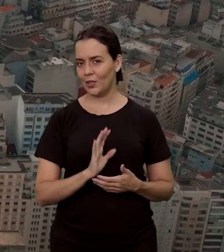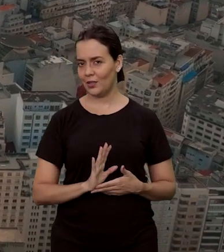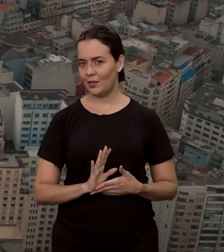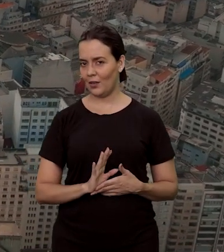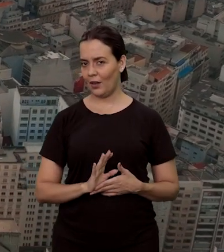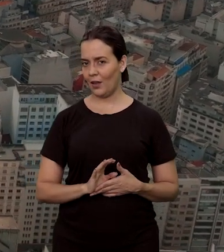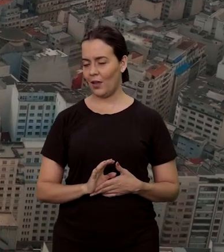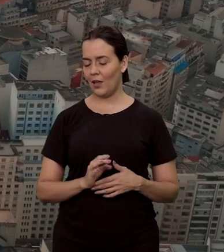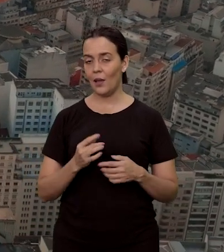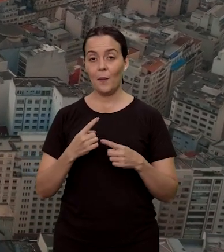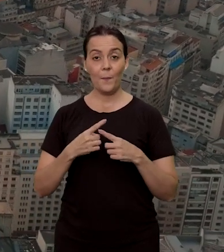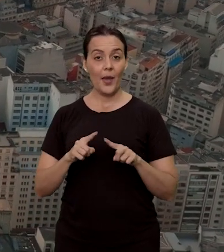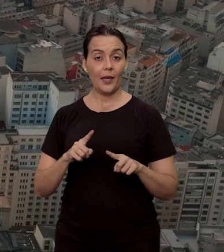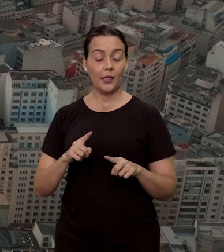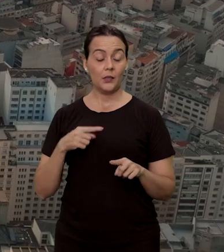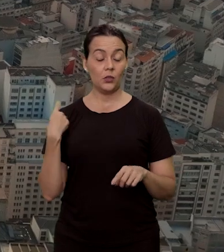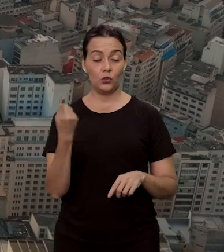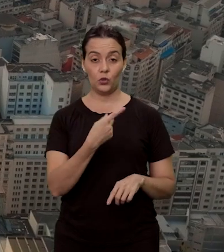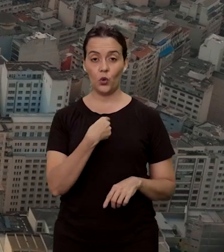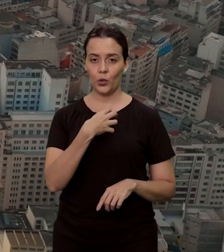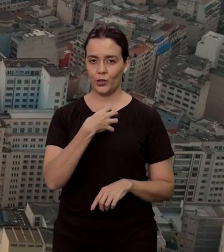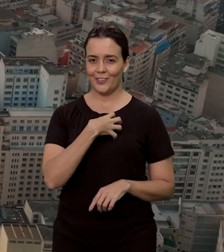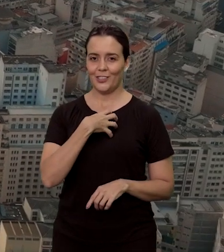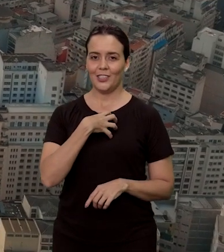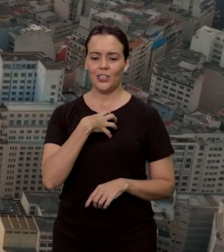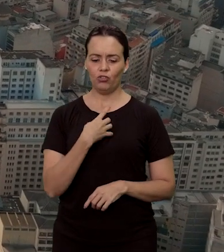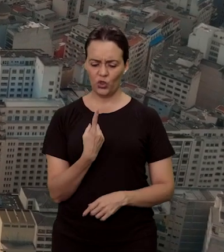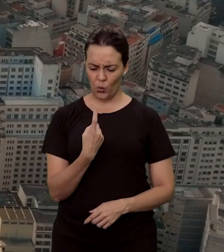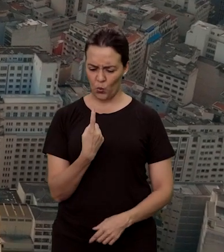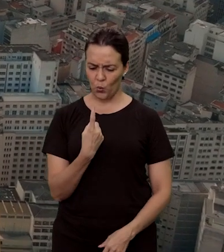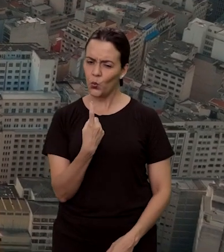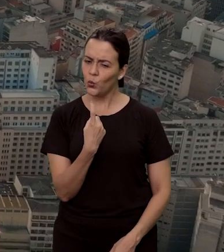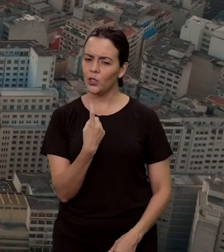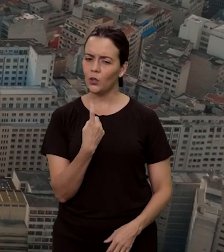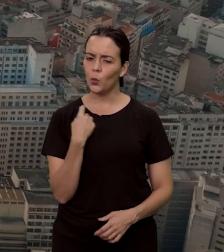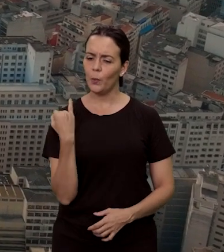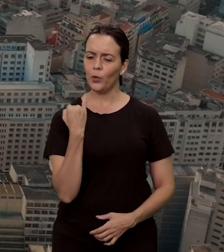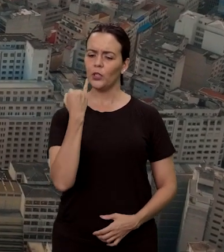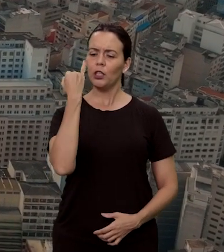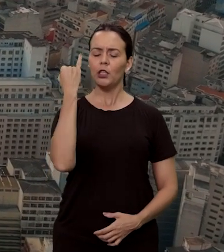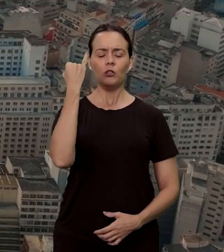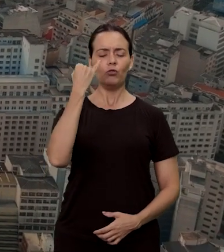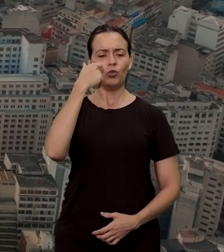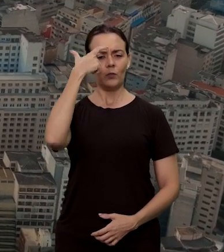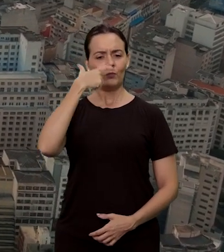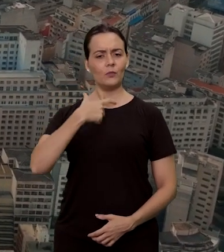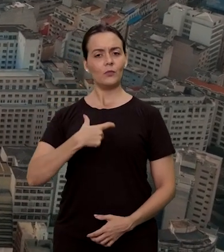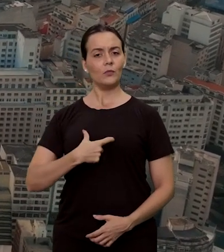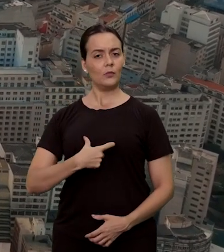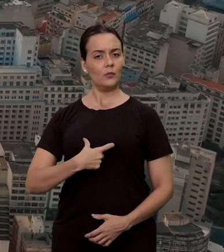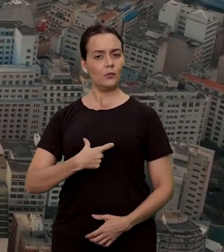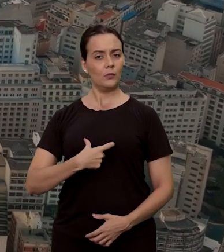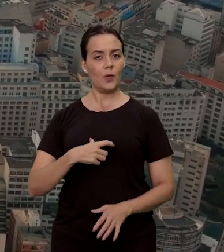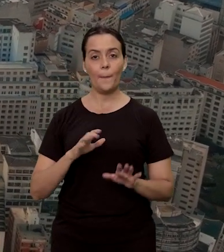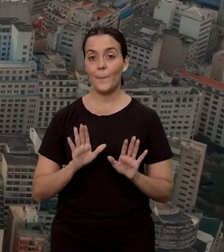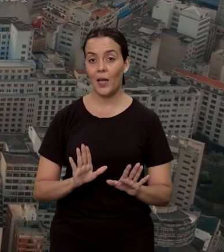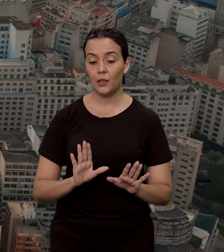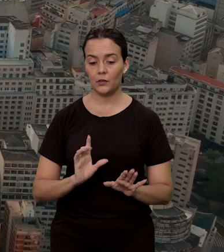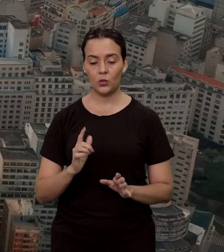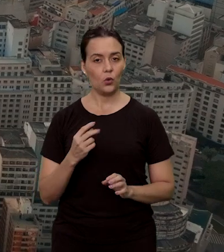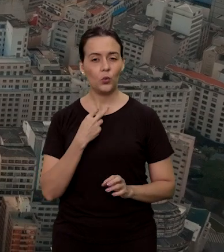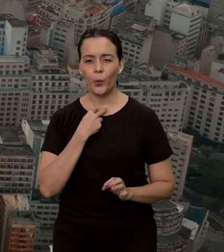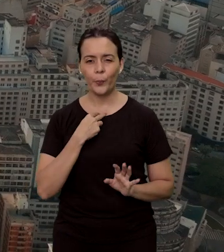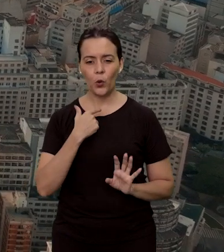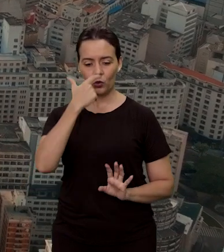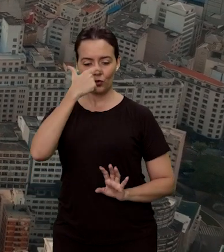se sentir único é muito importante. Não é se sentir especial.